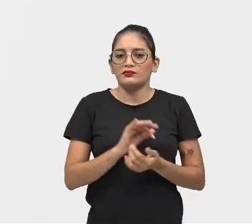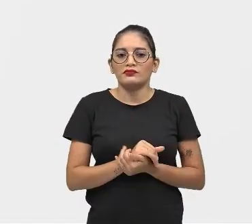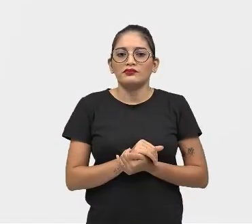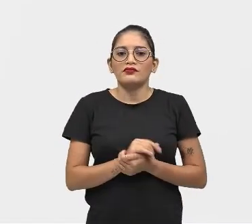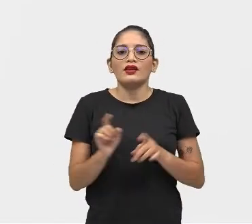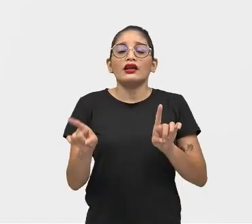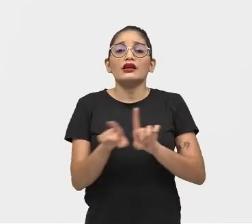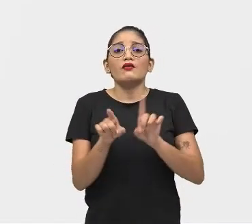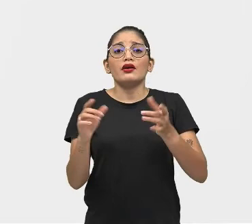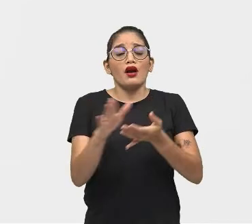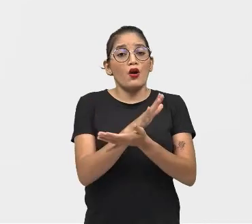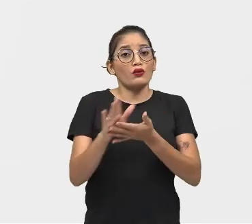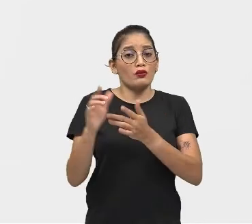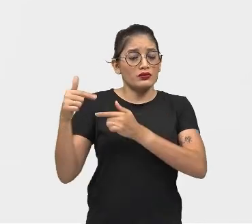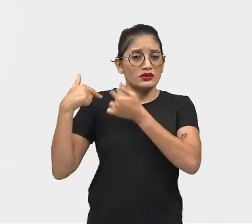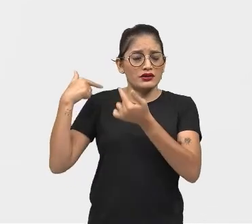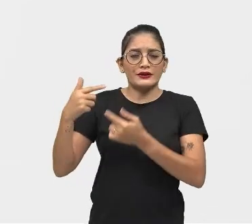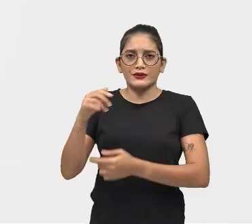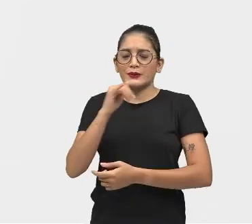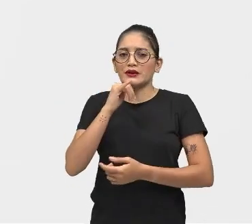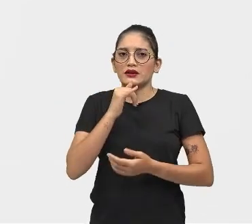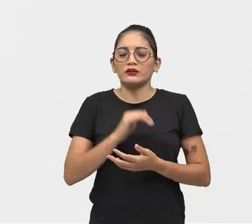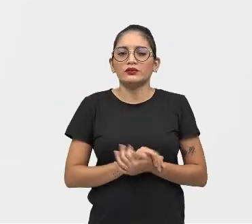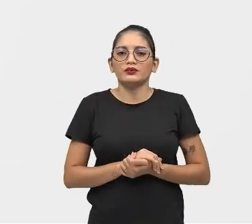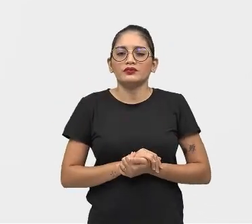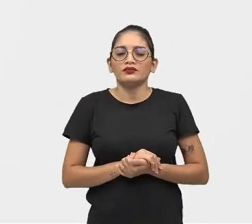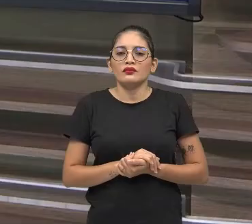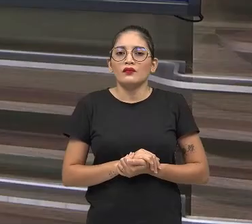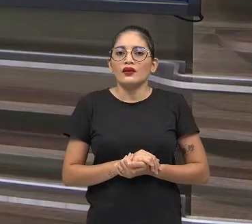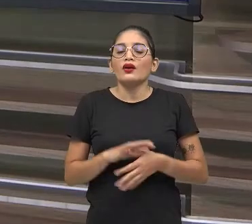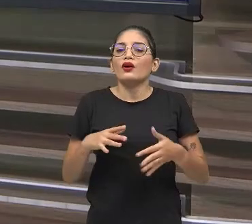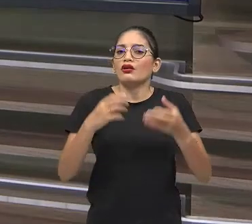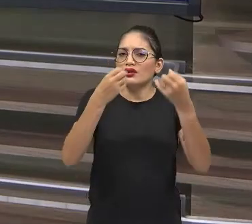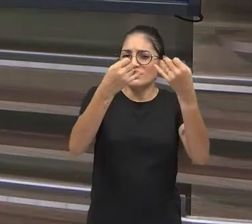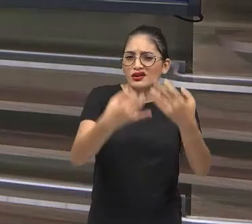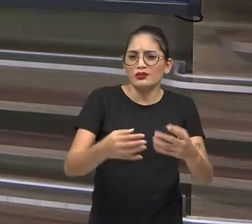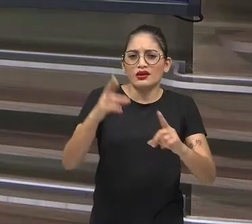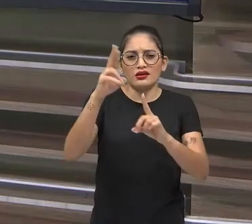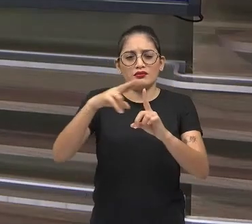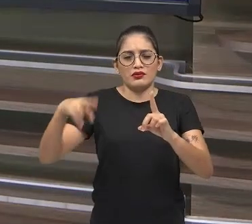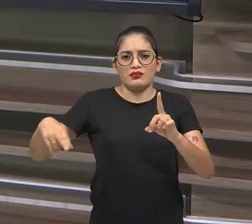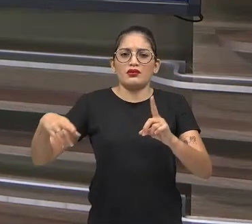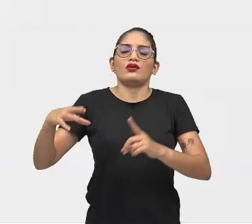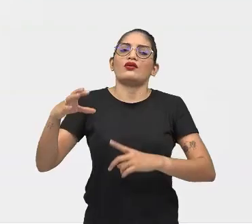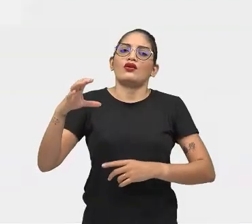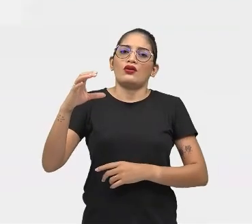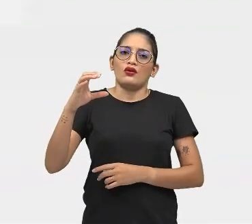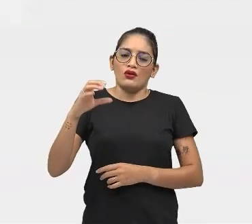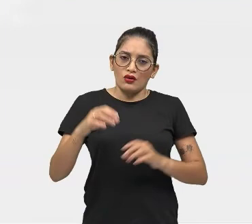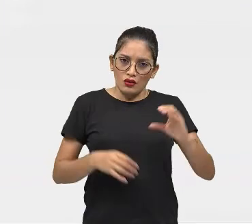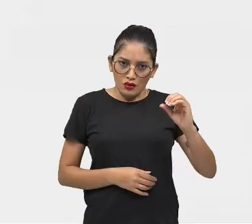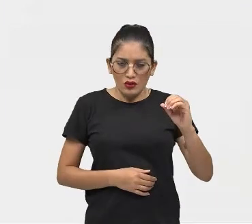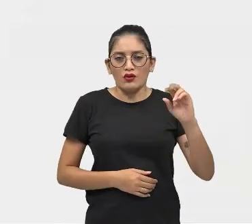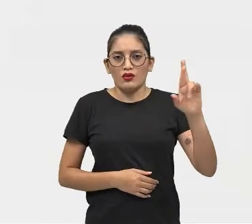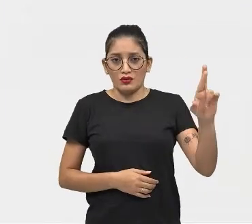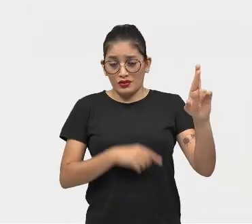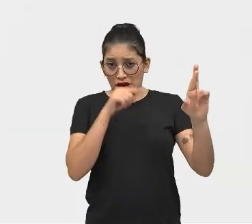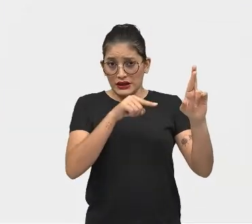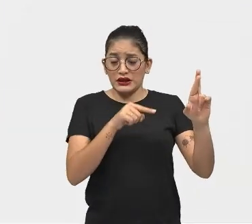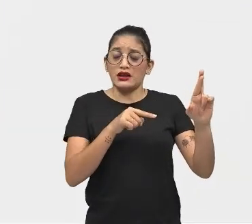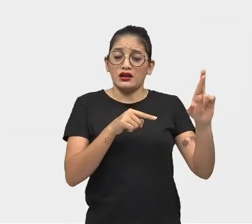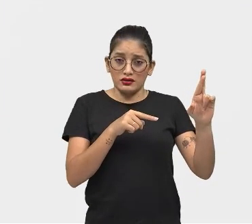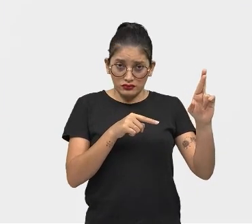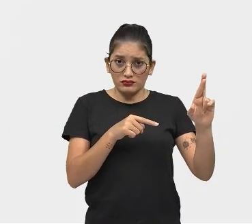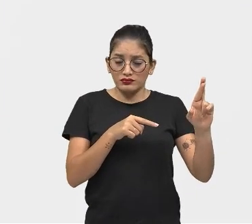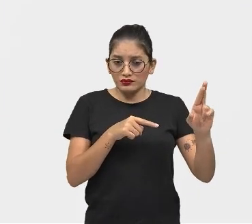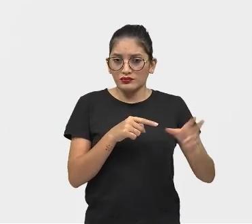das tradições. Um exemplo, quando nós trabalhamos as religiões orientais da Índia, nós vemos lá que